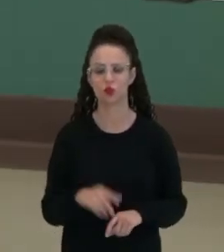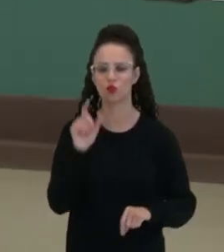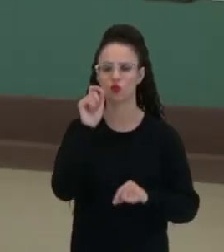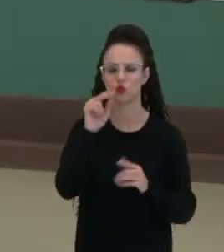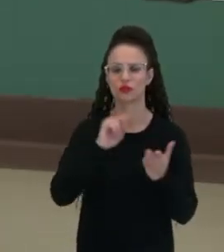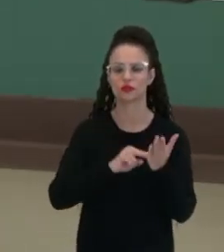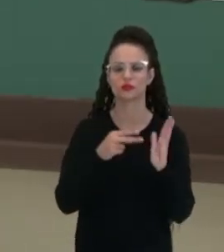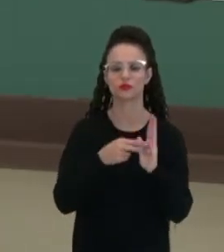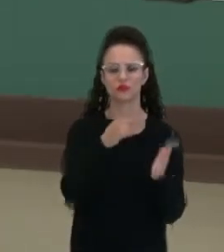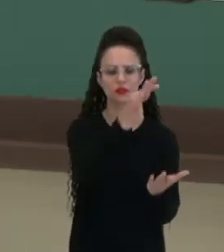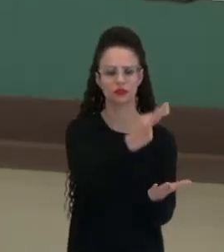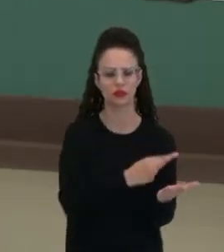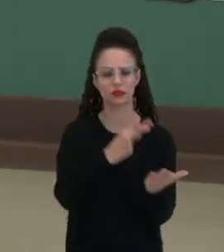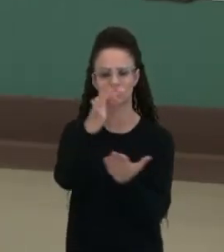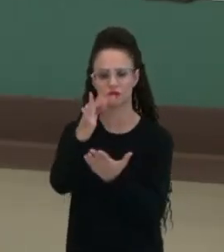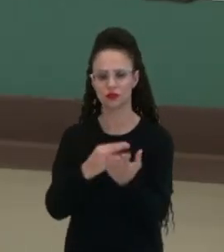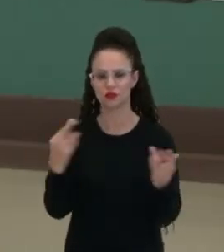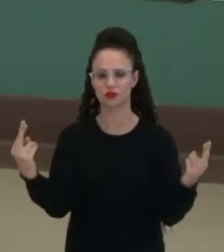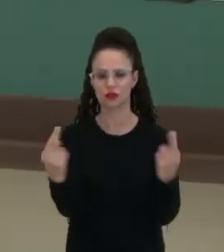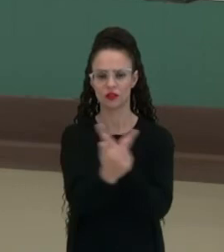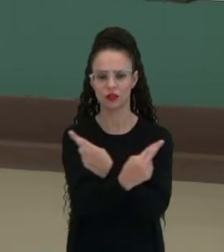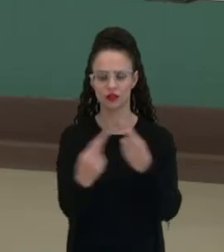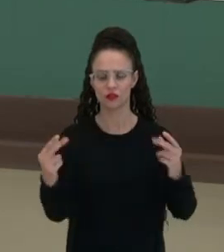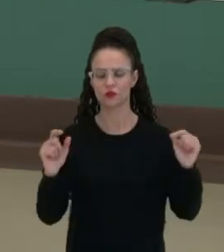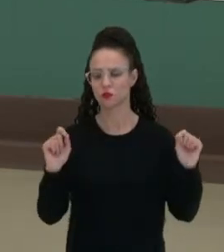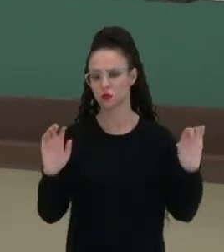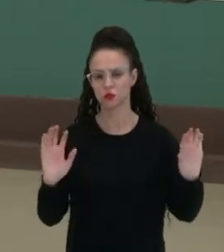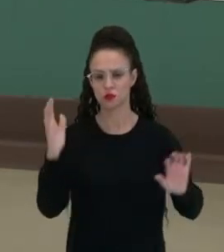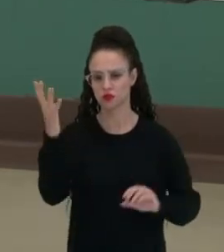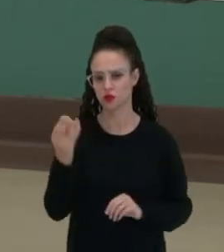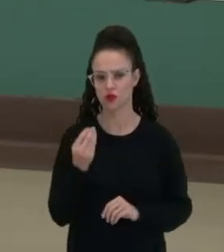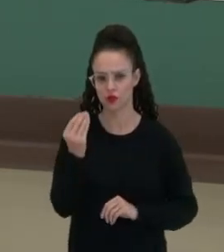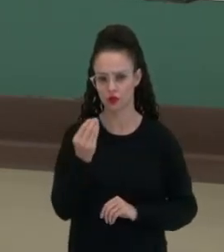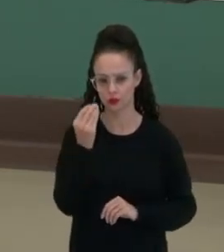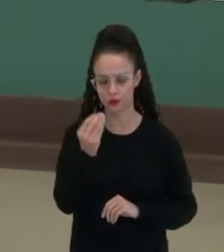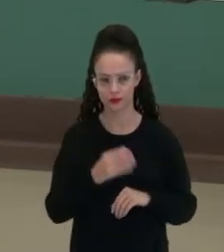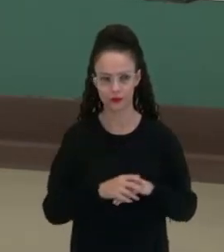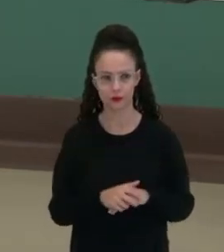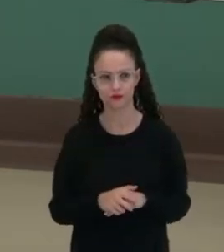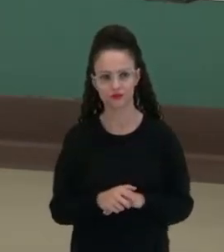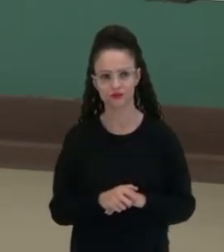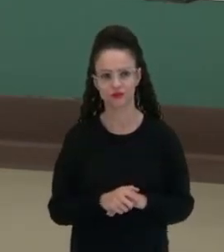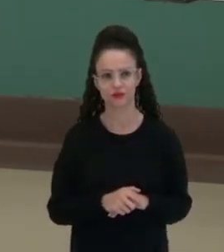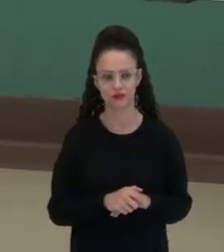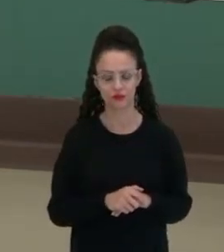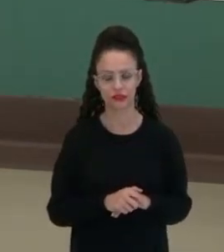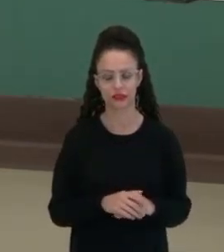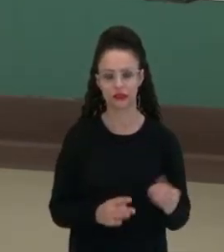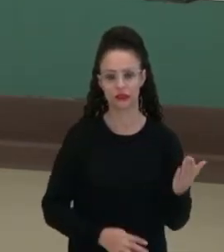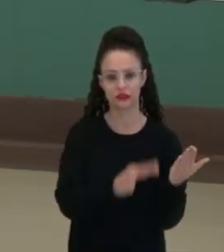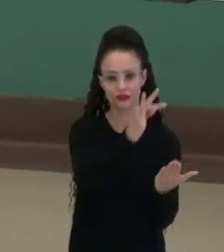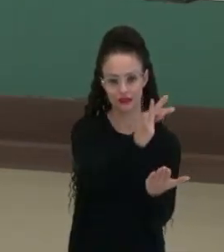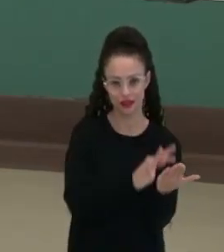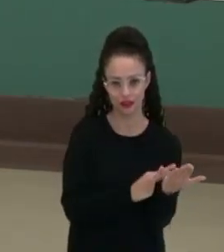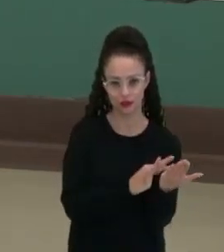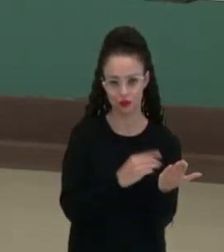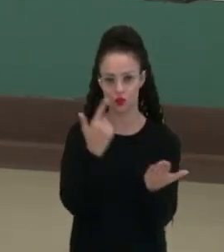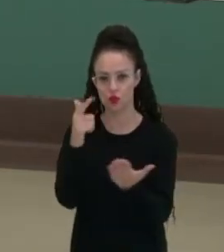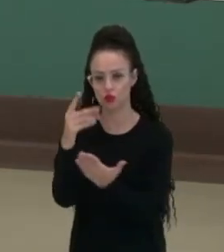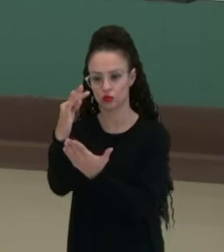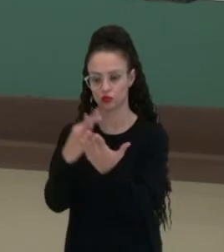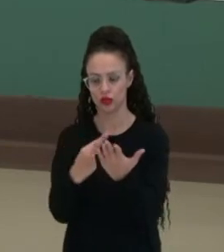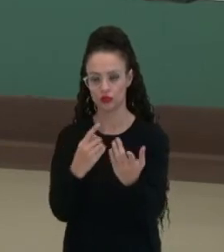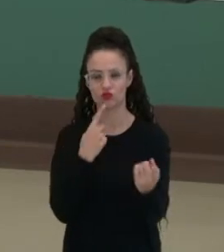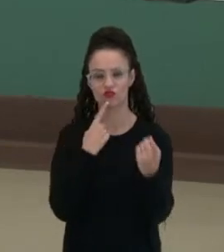Lembrando então a intertextualidade. Quando que ocorre a intertextualidade, professora? Quando um texto dialoga com outro texto,